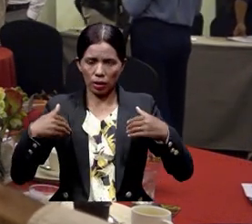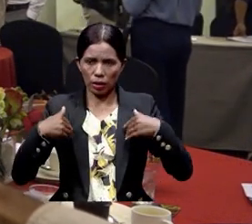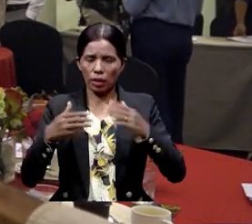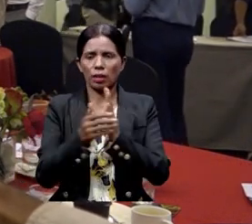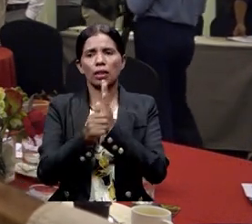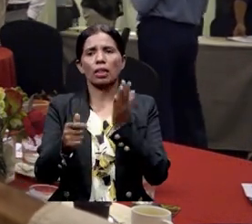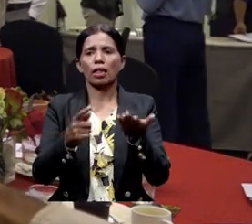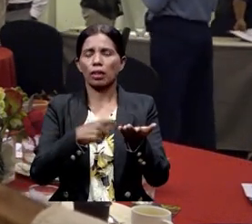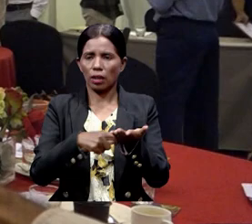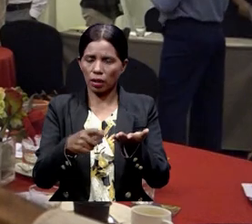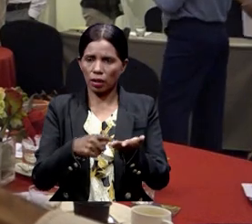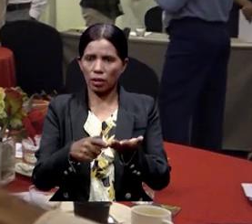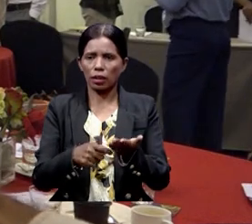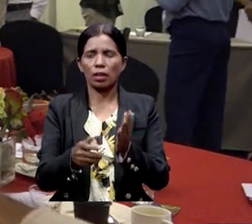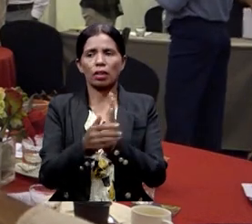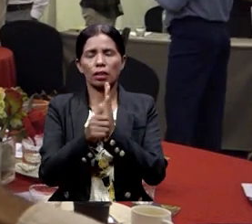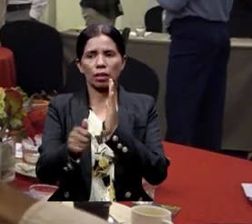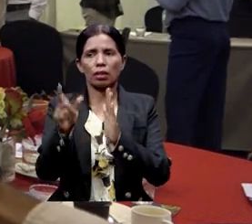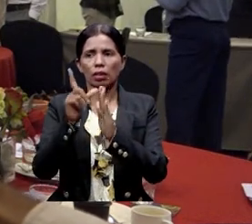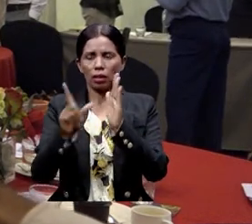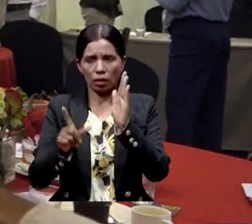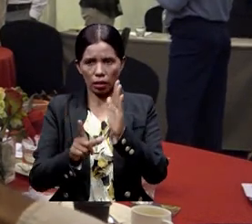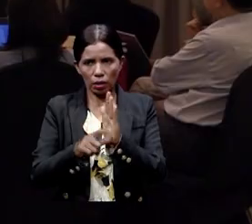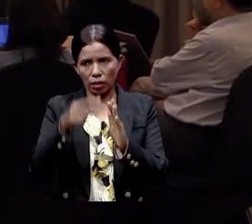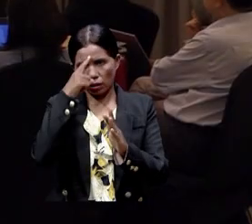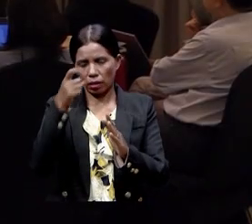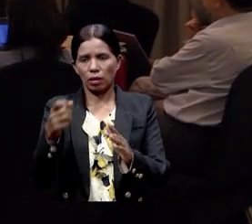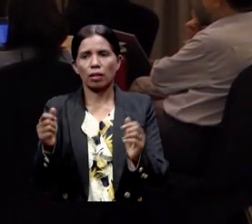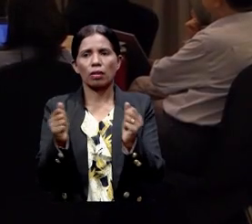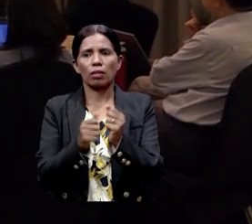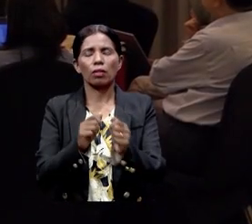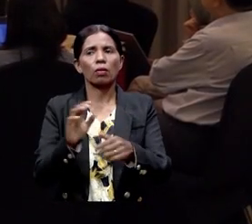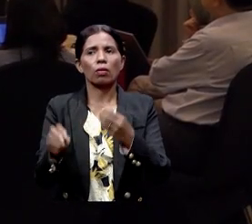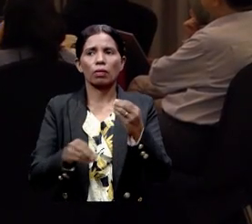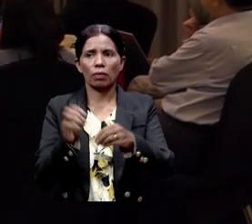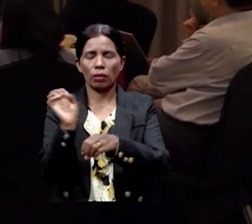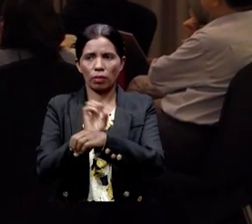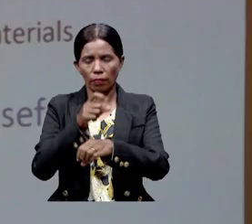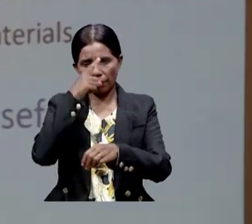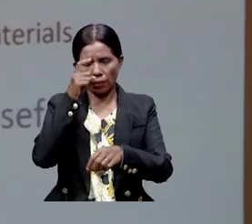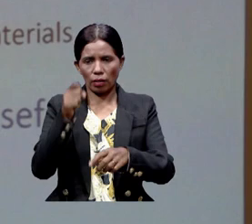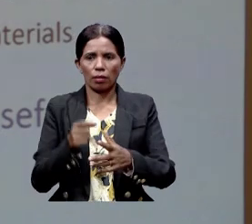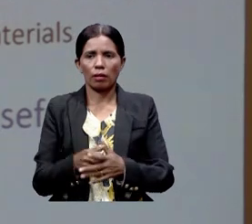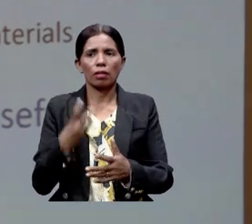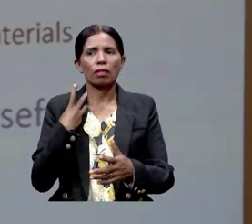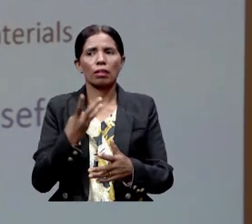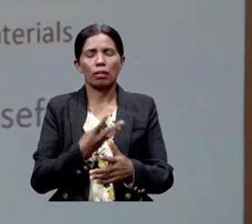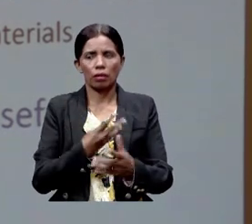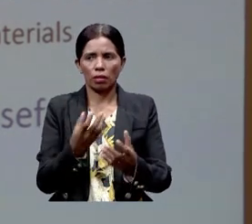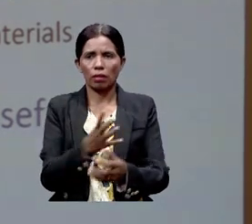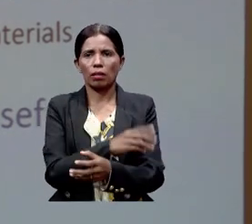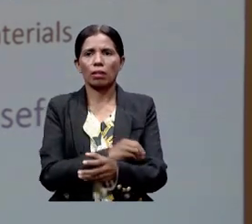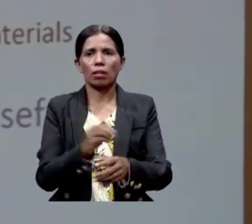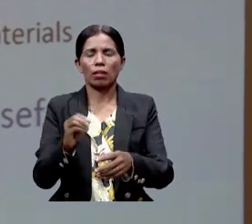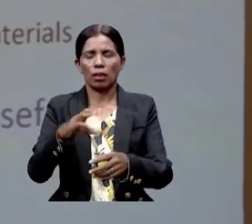técnica pa capacidade legal tamba ne ia pilar economia ne tamba ne fomenta ita ne preenchimento